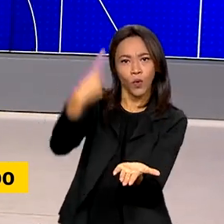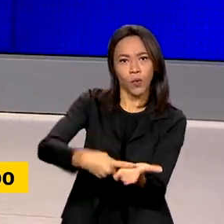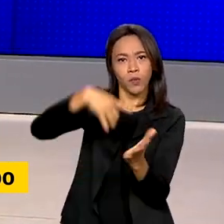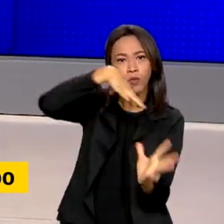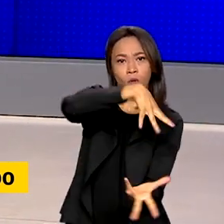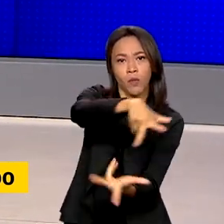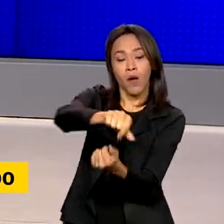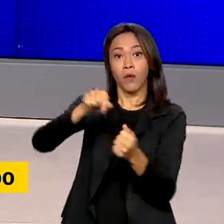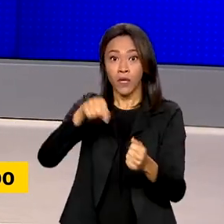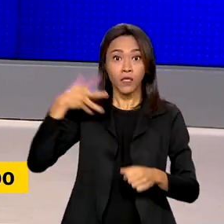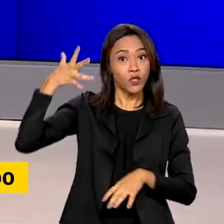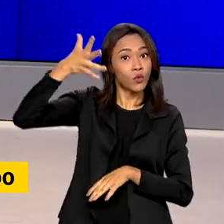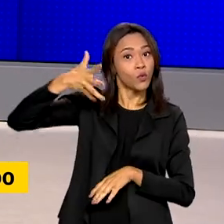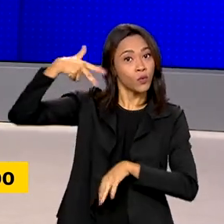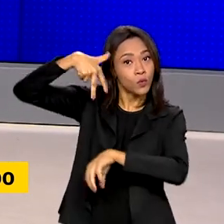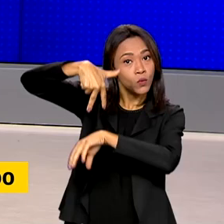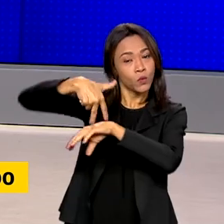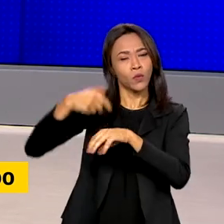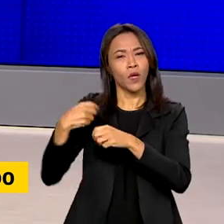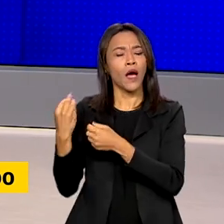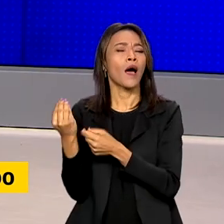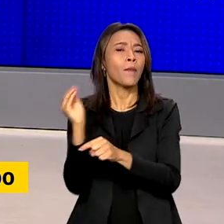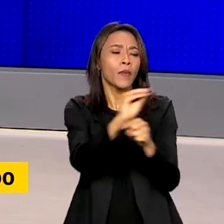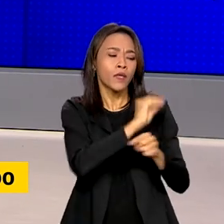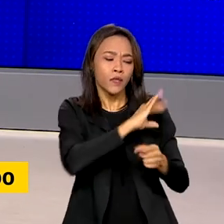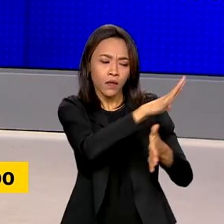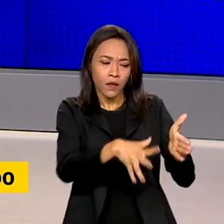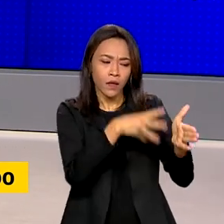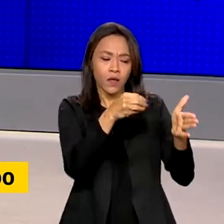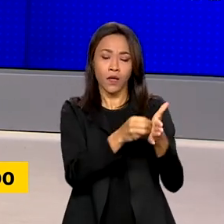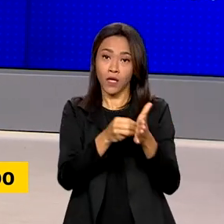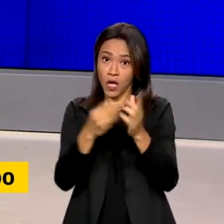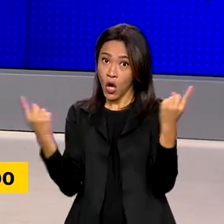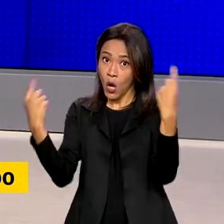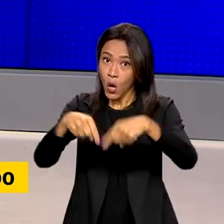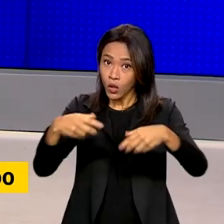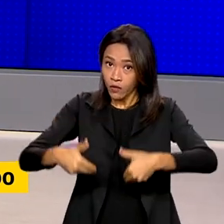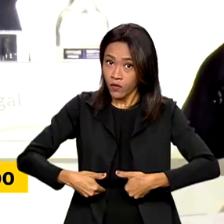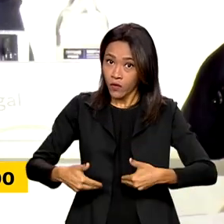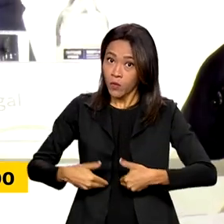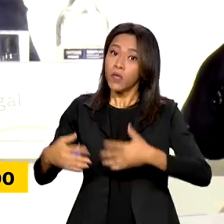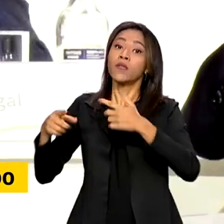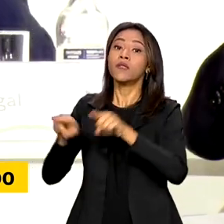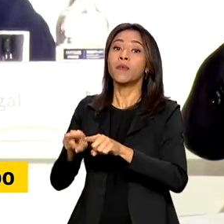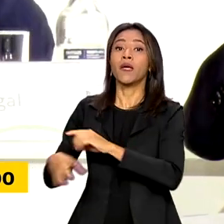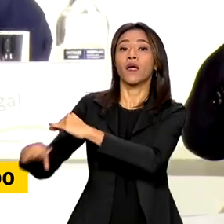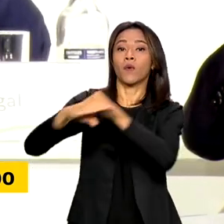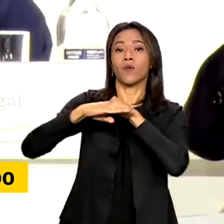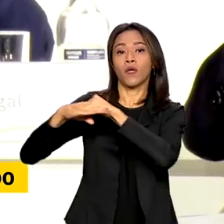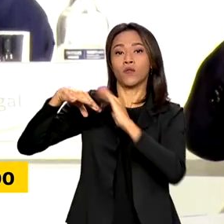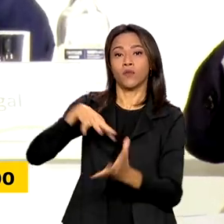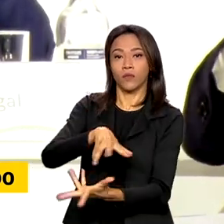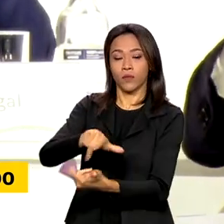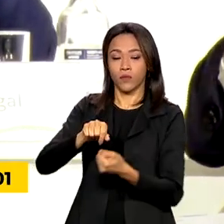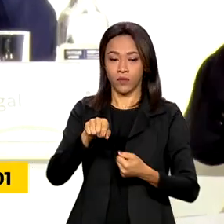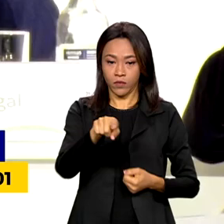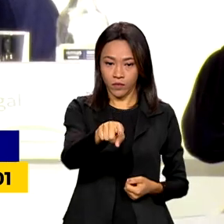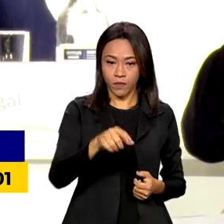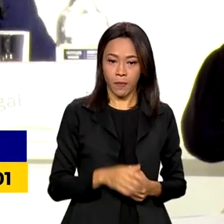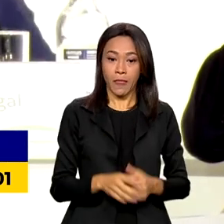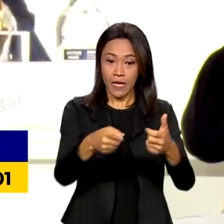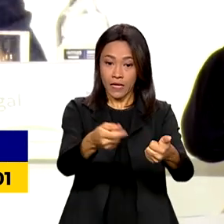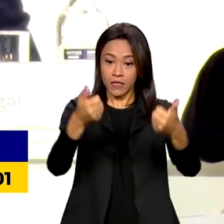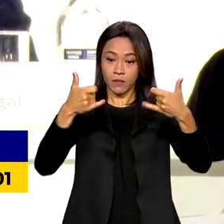a proteção da Amazônia e o combate à fome e à desigualdade no mundo. As instituições de Bretton Woods